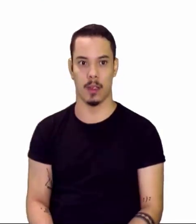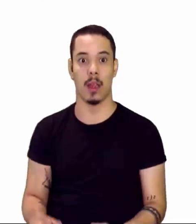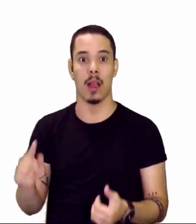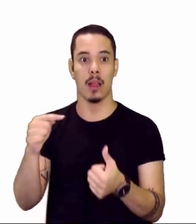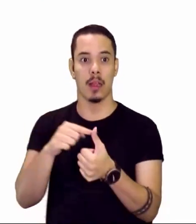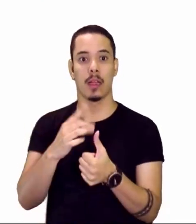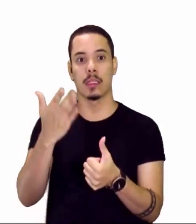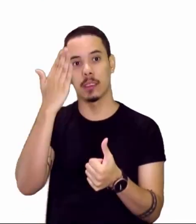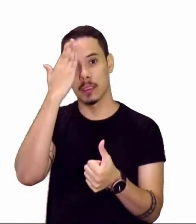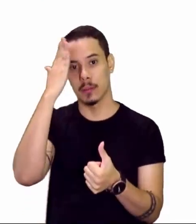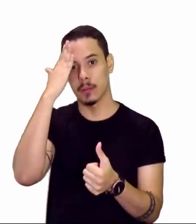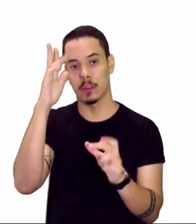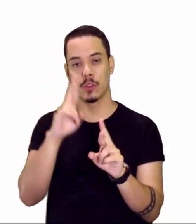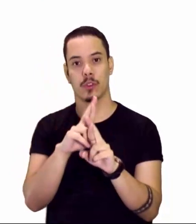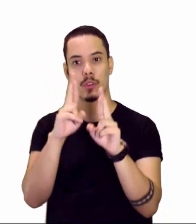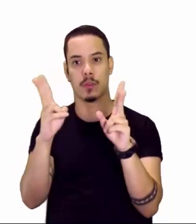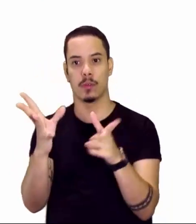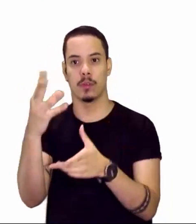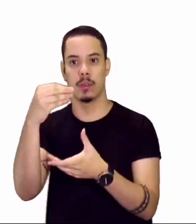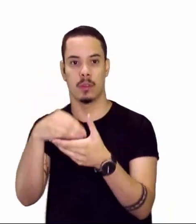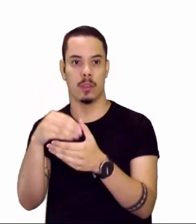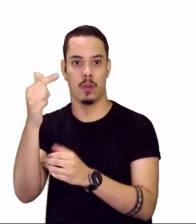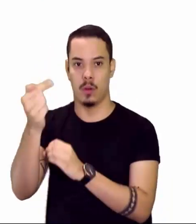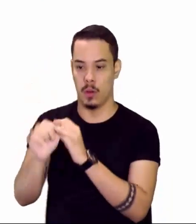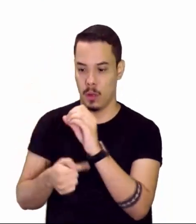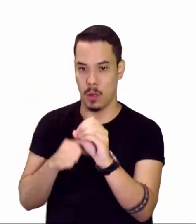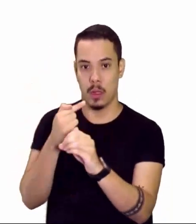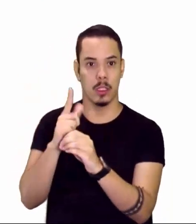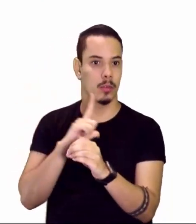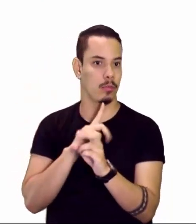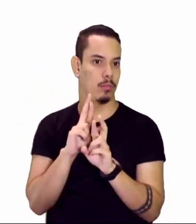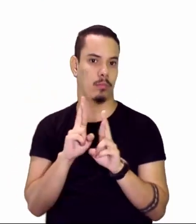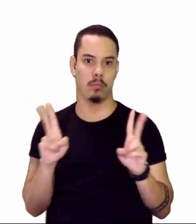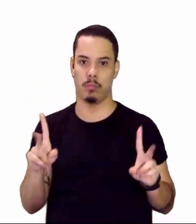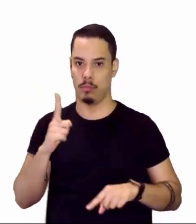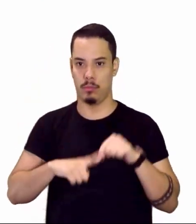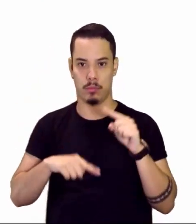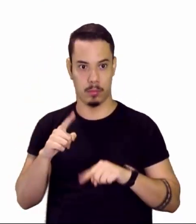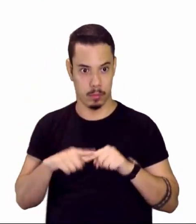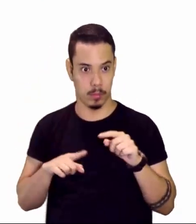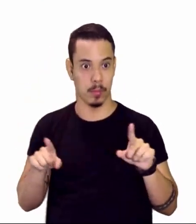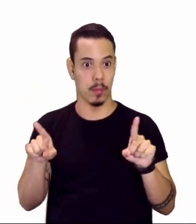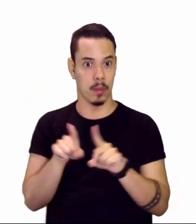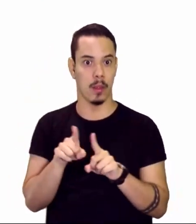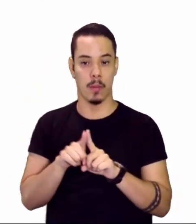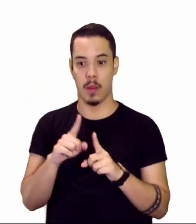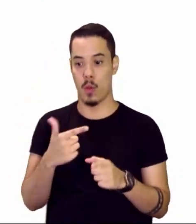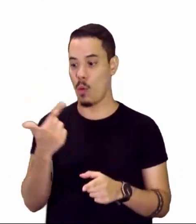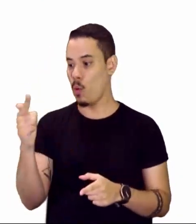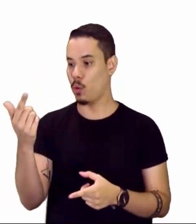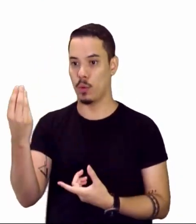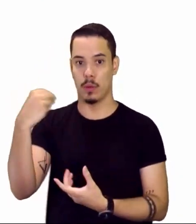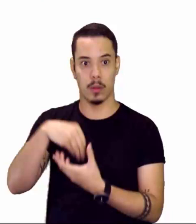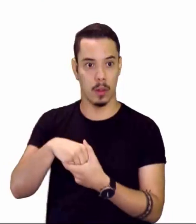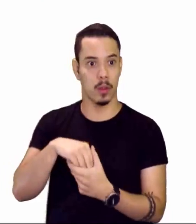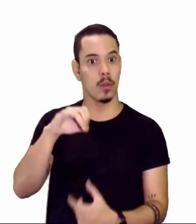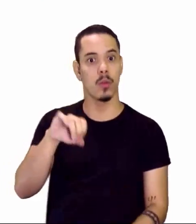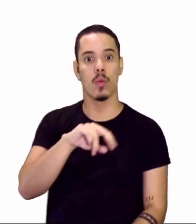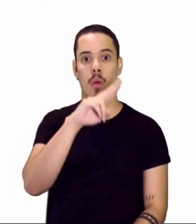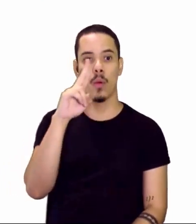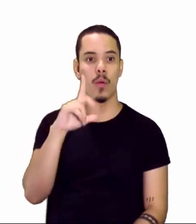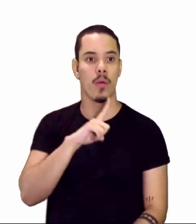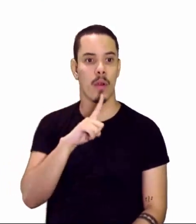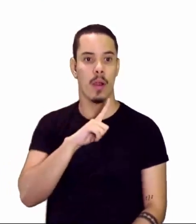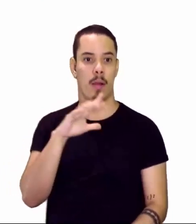moléculas apresentadas, onde envolve átomos de elementos diferentes, que têm eletronegatividade diferente, ou é da